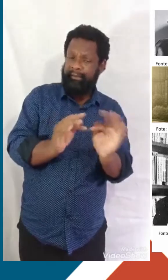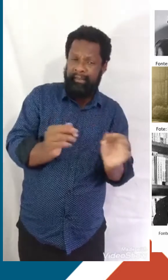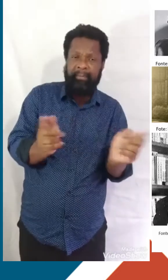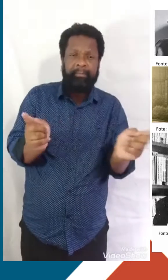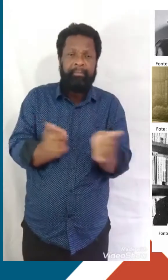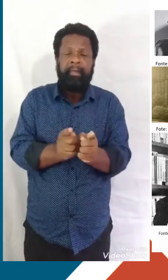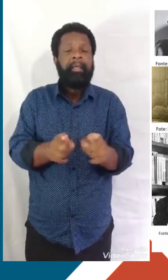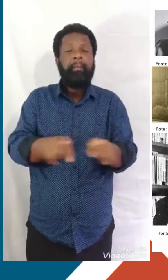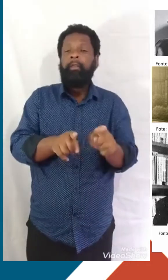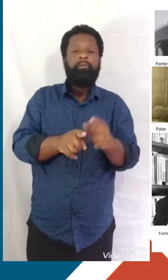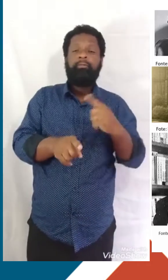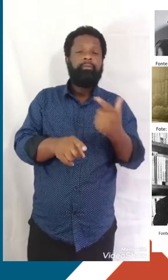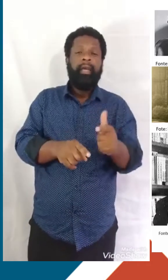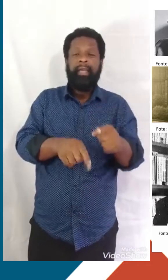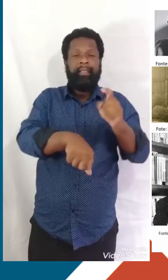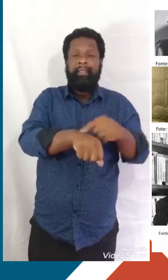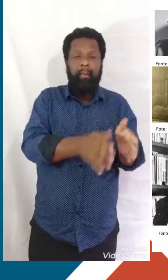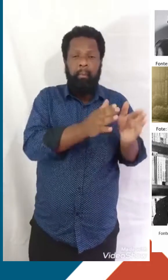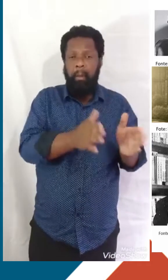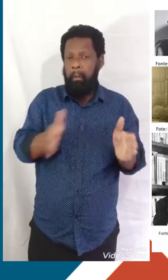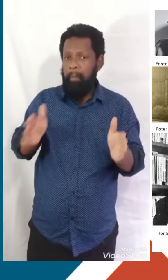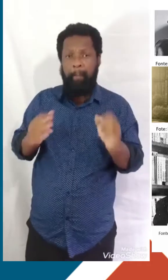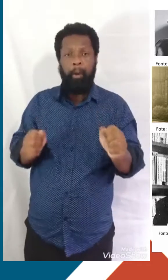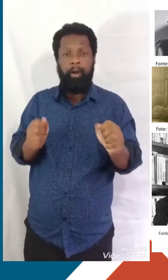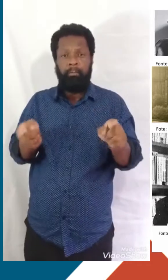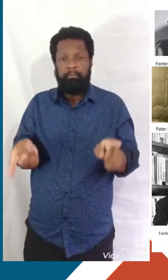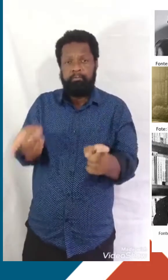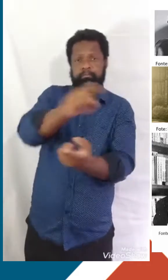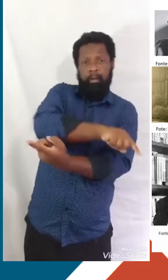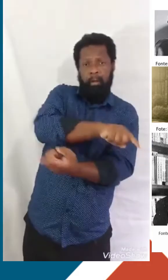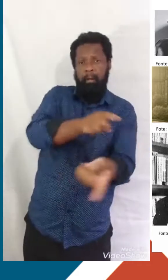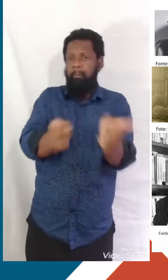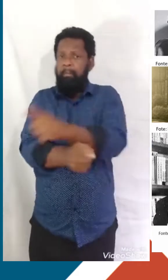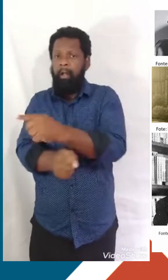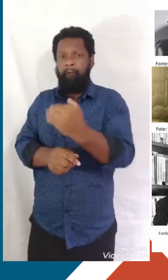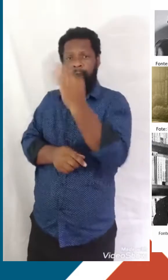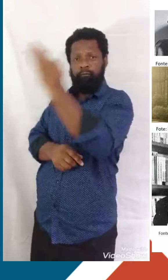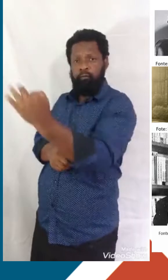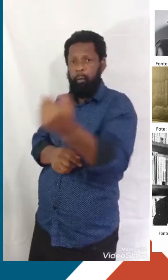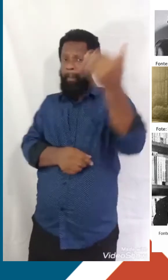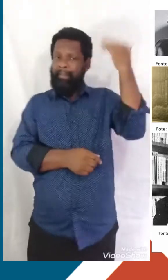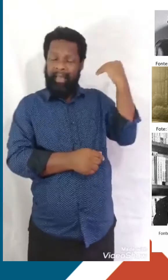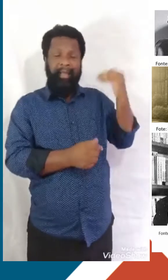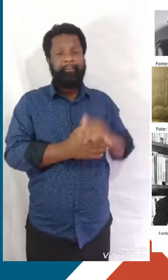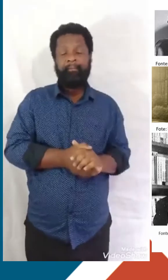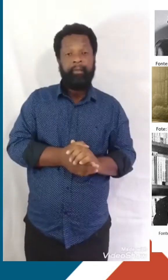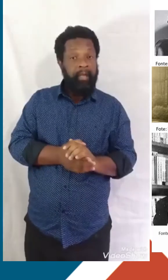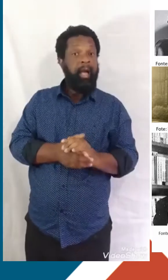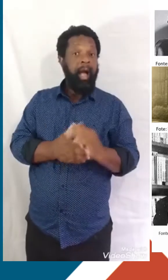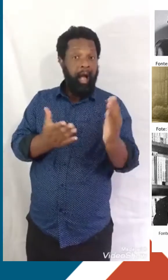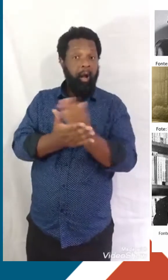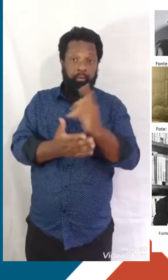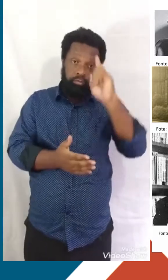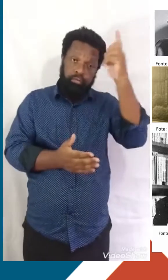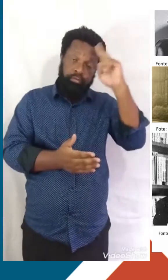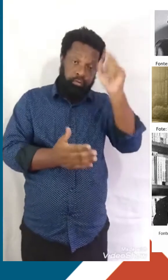e espacial. Alguns autores vão utilizar nos seus textos a técnica do